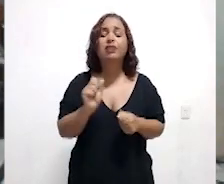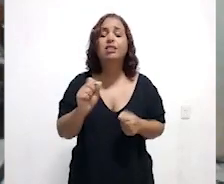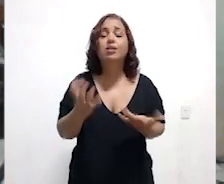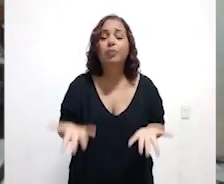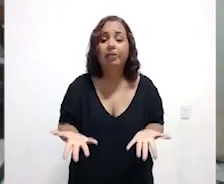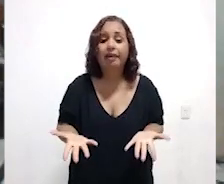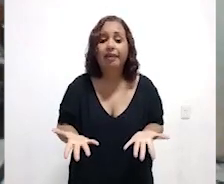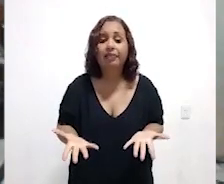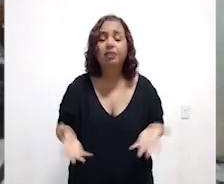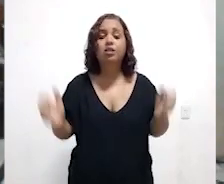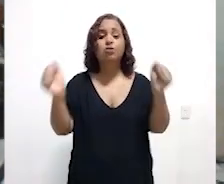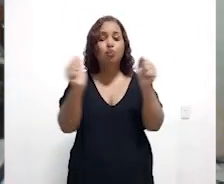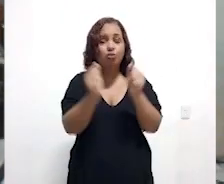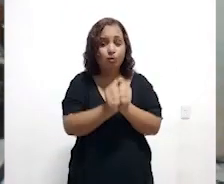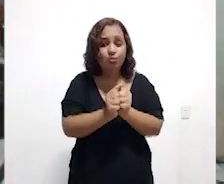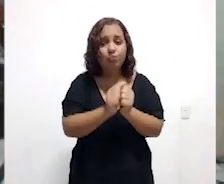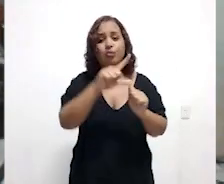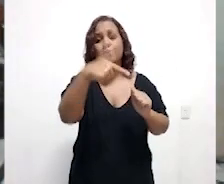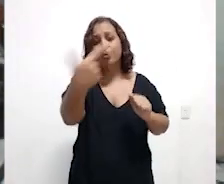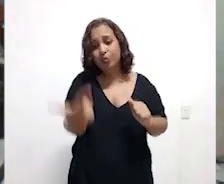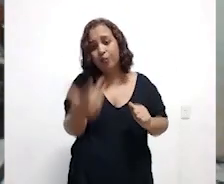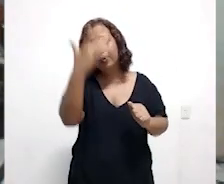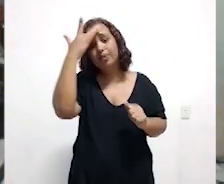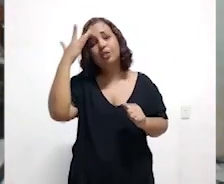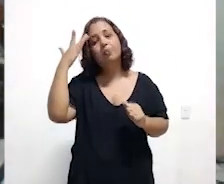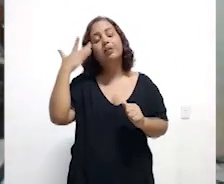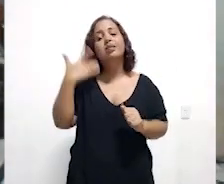junto com os doutores da lei,